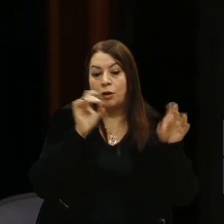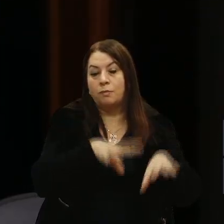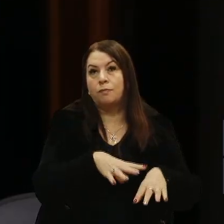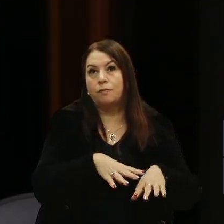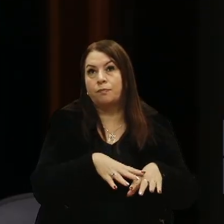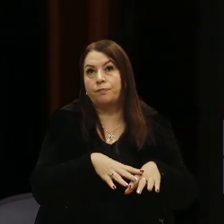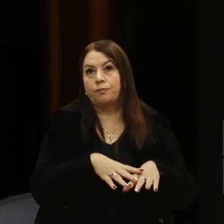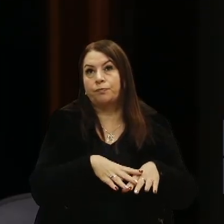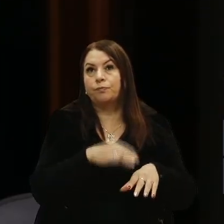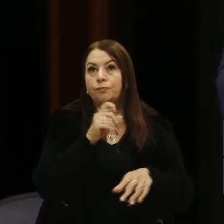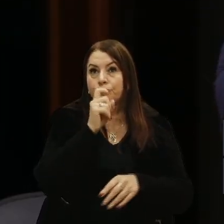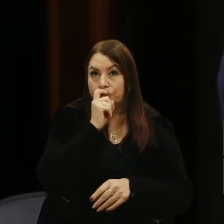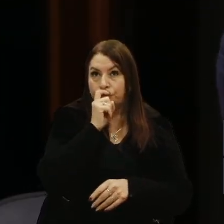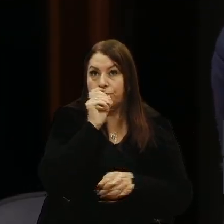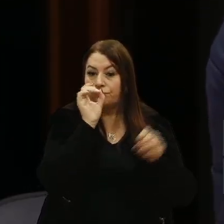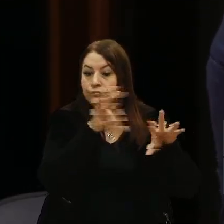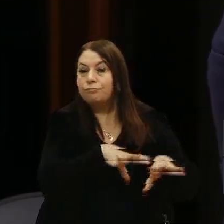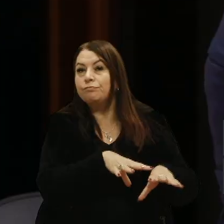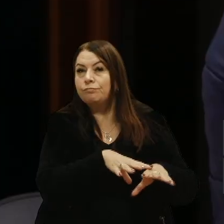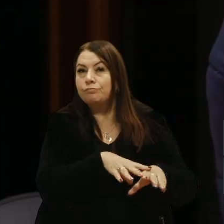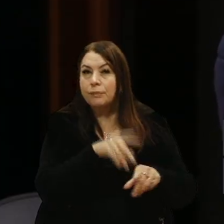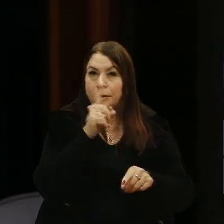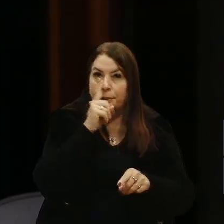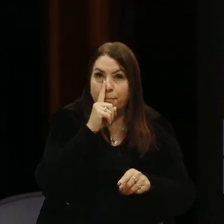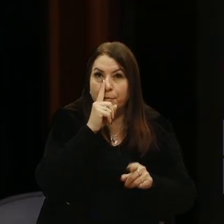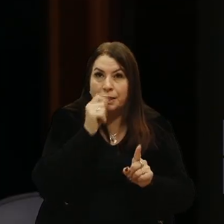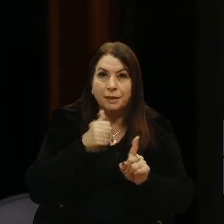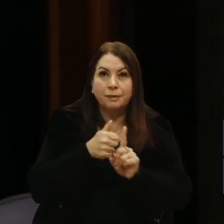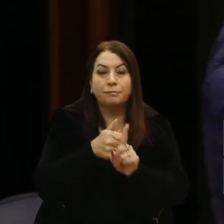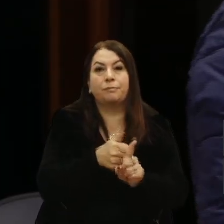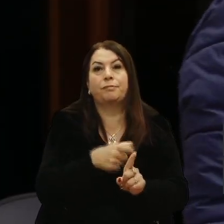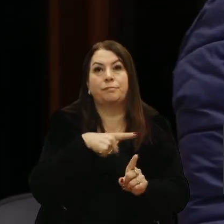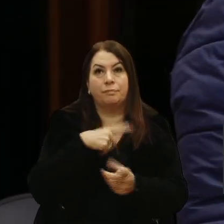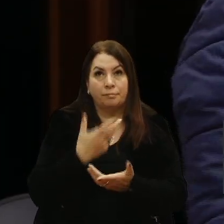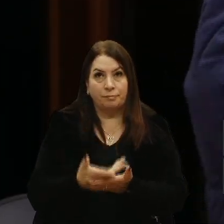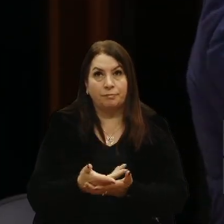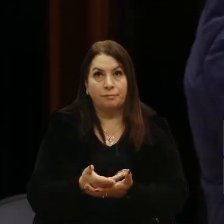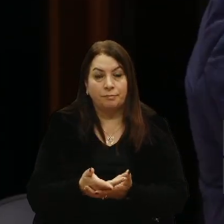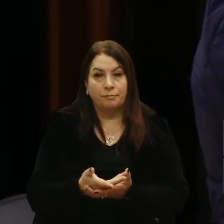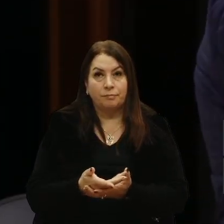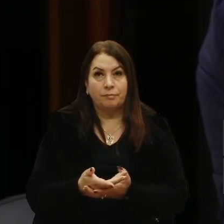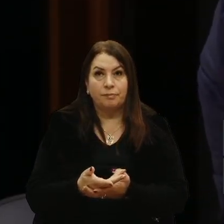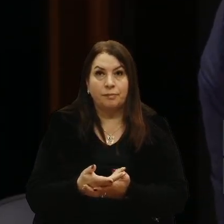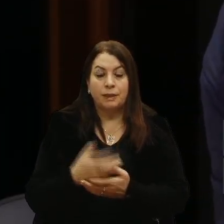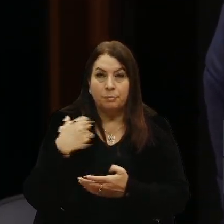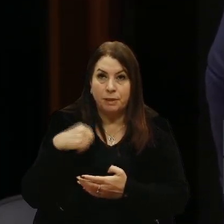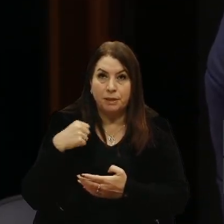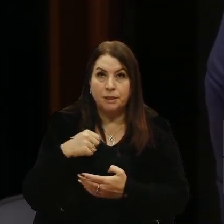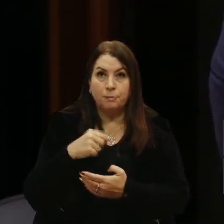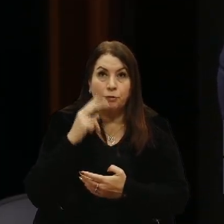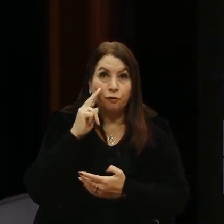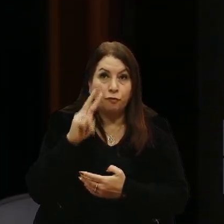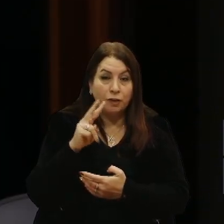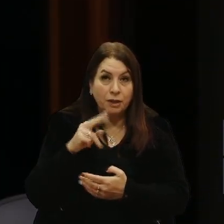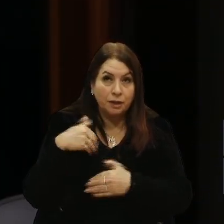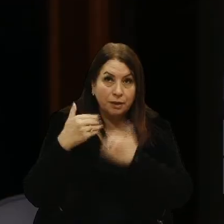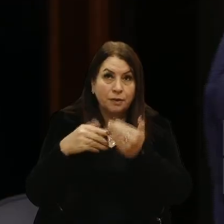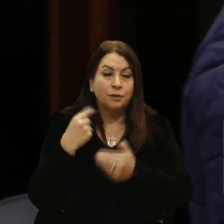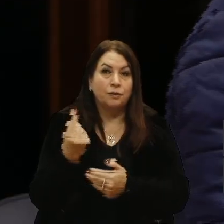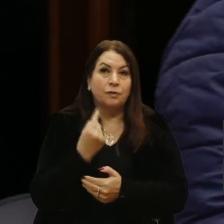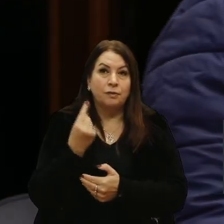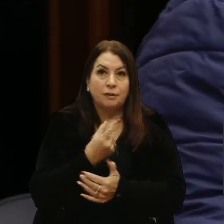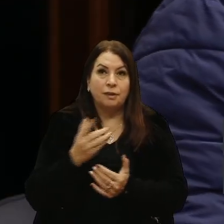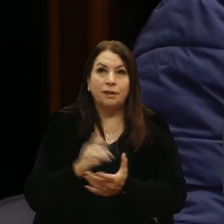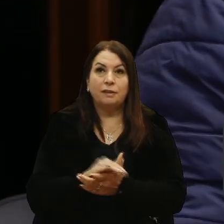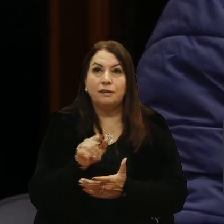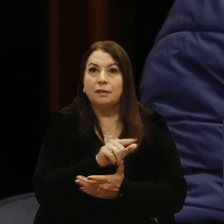dos seus companheiros que as mães atípicas têm e precisam encarar essa jornada sozinha.